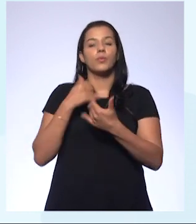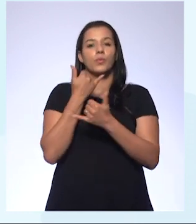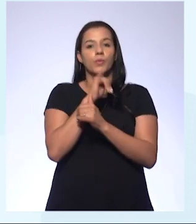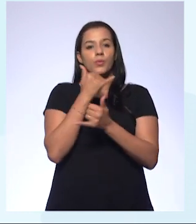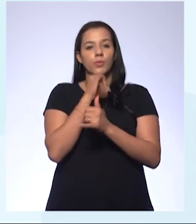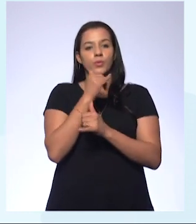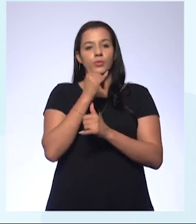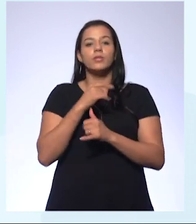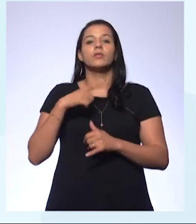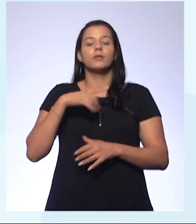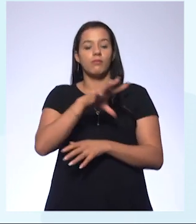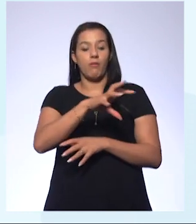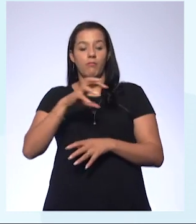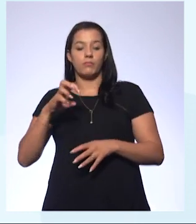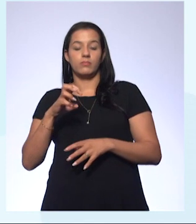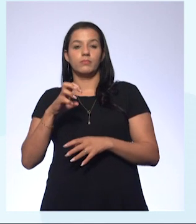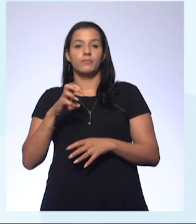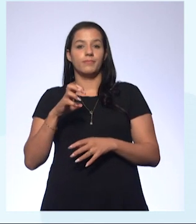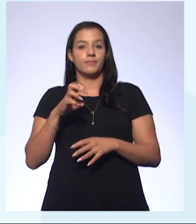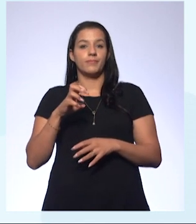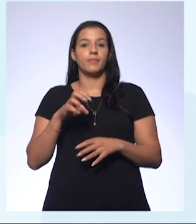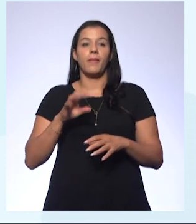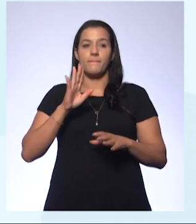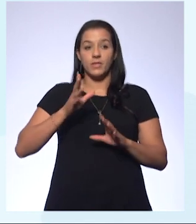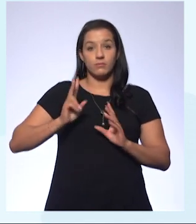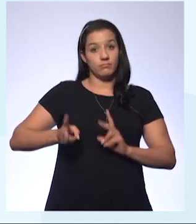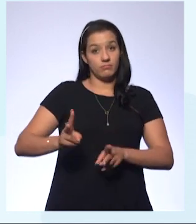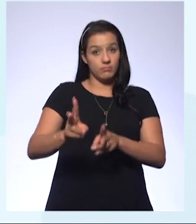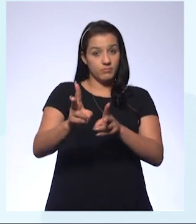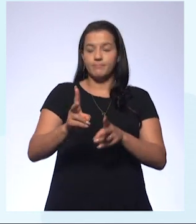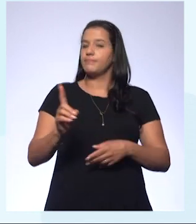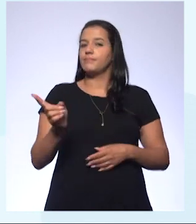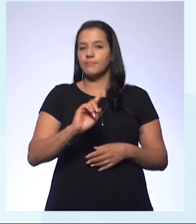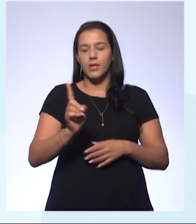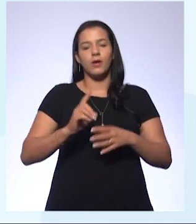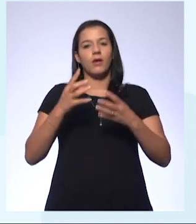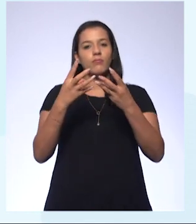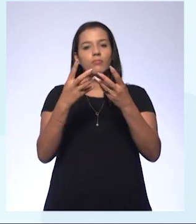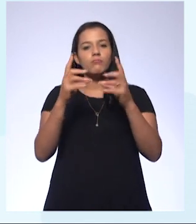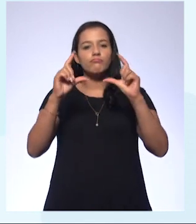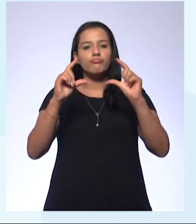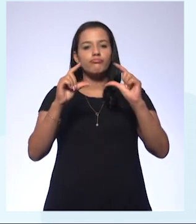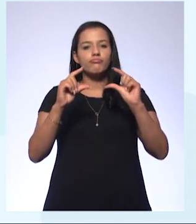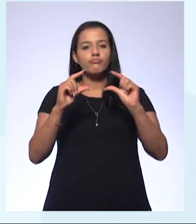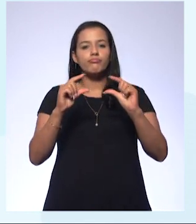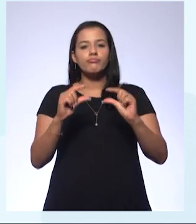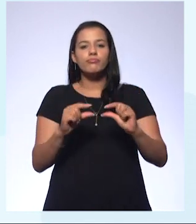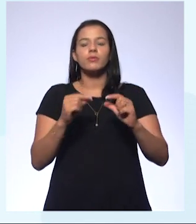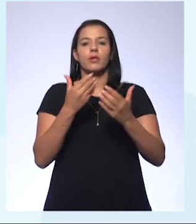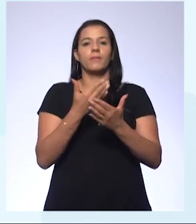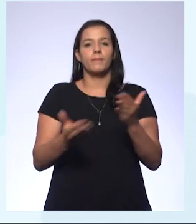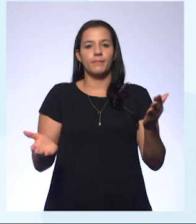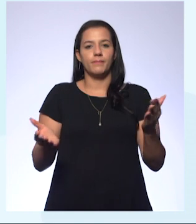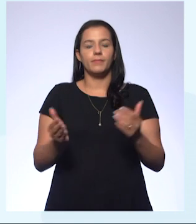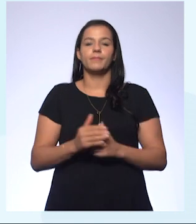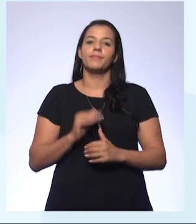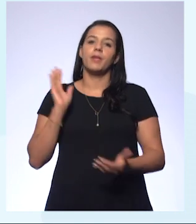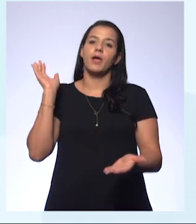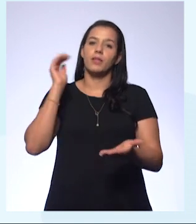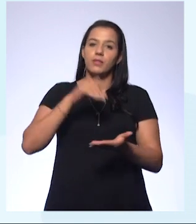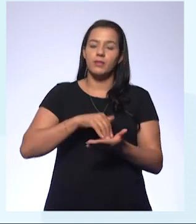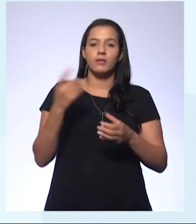energia maior. Nós chamamos que ele está agora num estado excitado, ele está num nível que não é dele desde o início. Ele está num